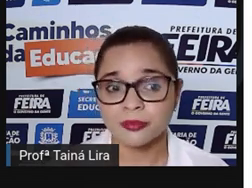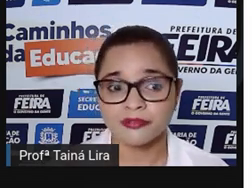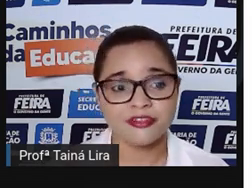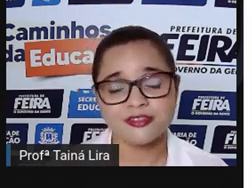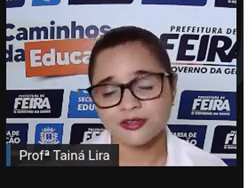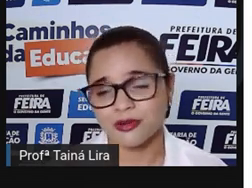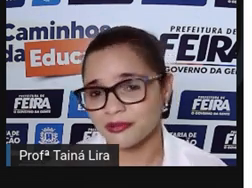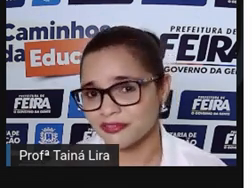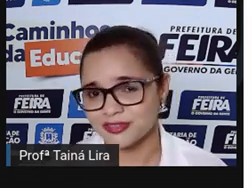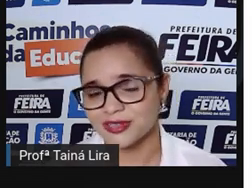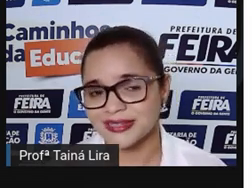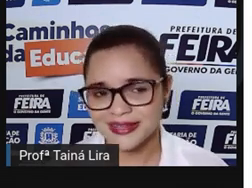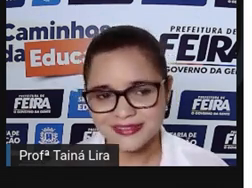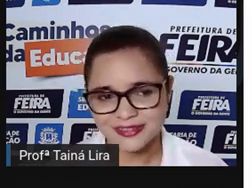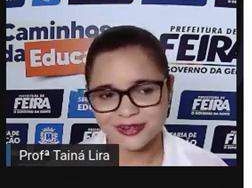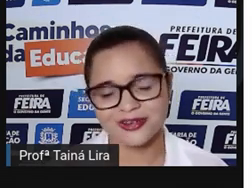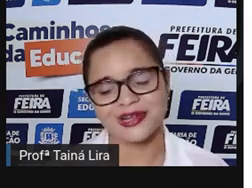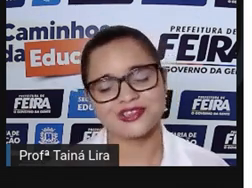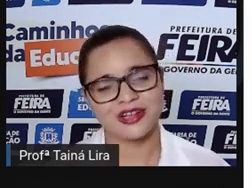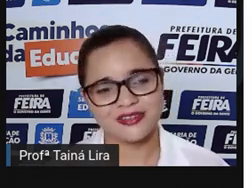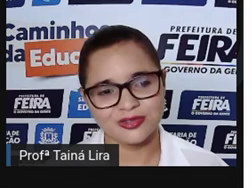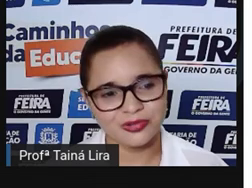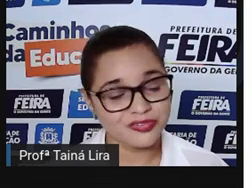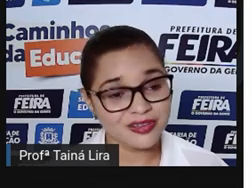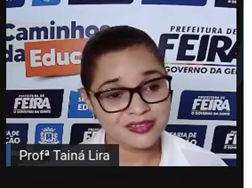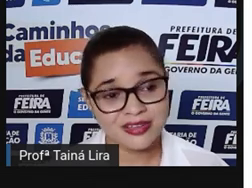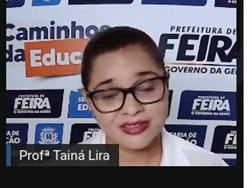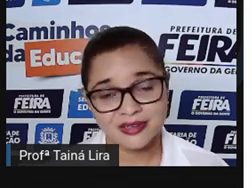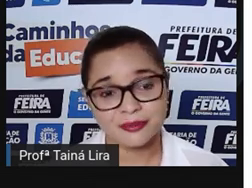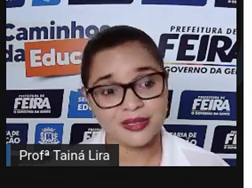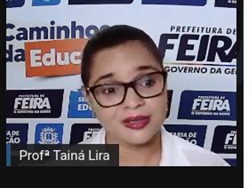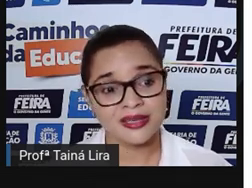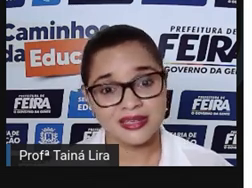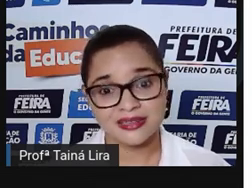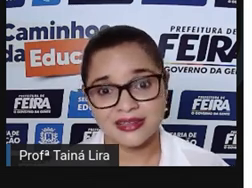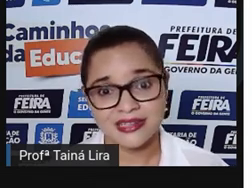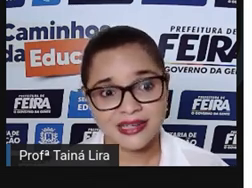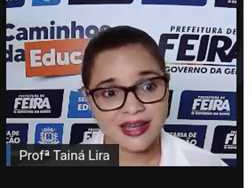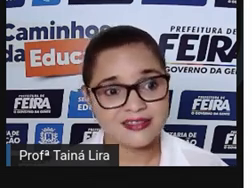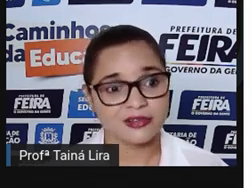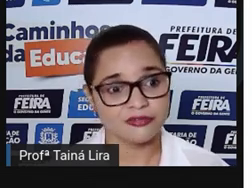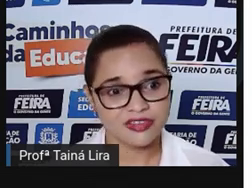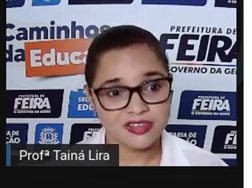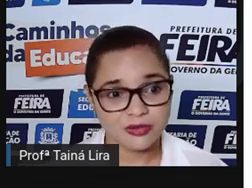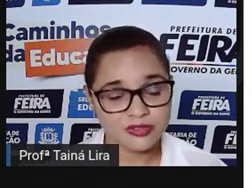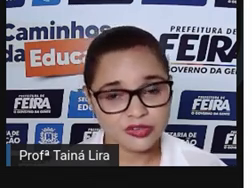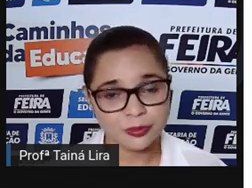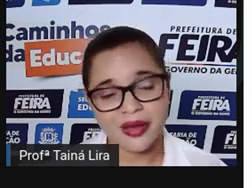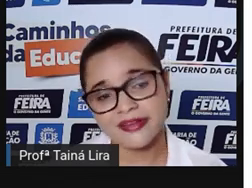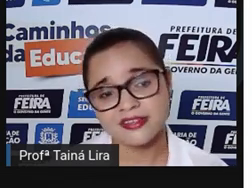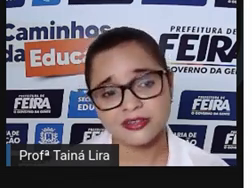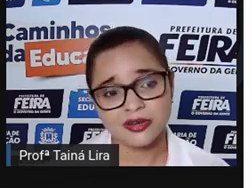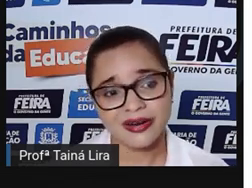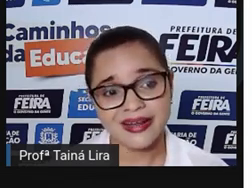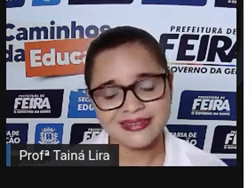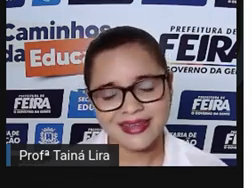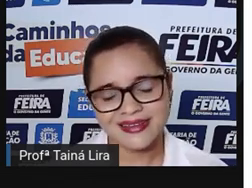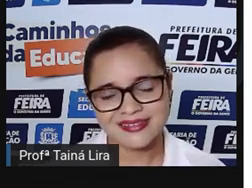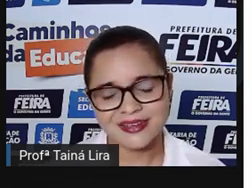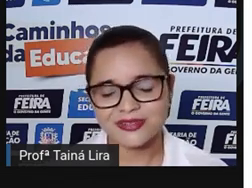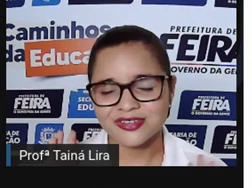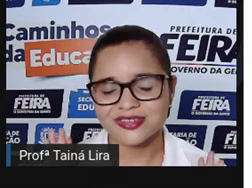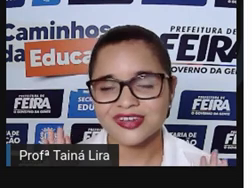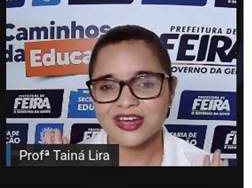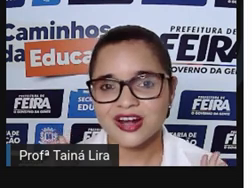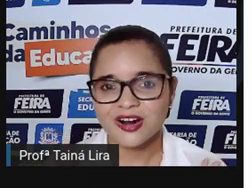ao seu professor, sua professora na escola, tirar as dúvidas também em casa, conversar com seus pais, trocar ideias